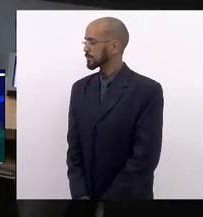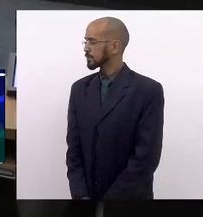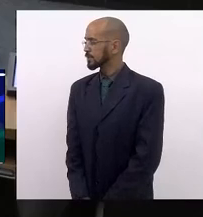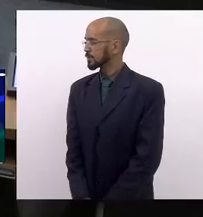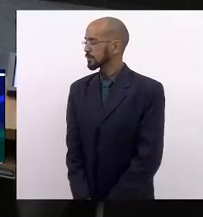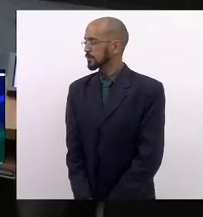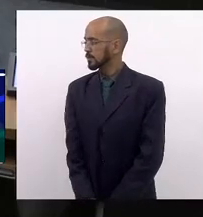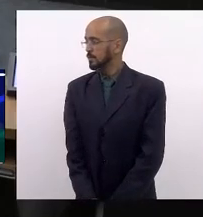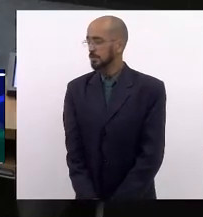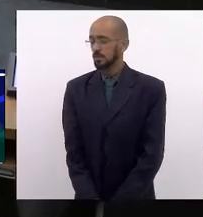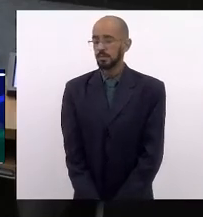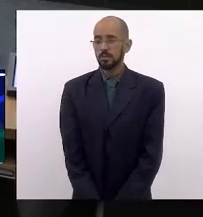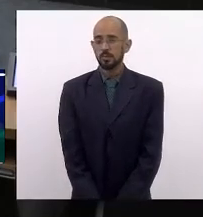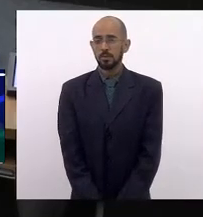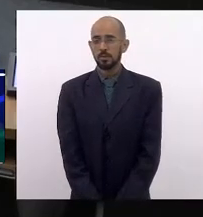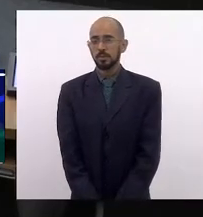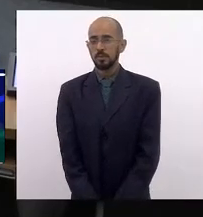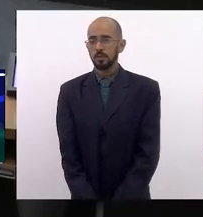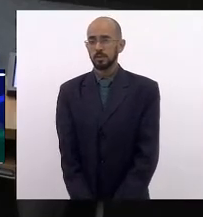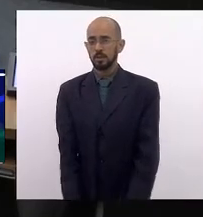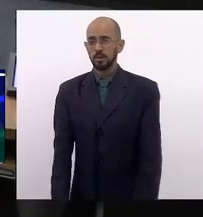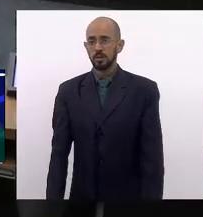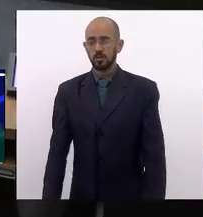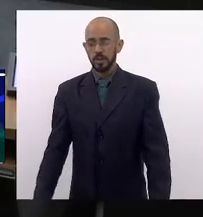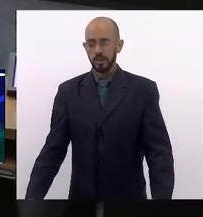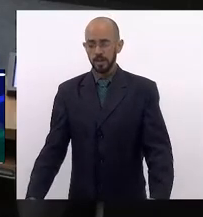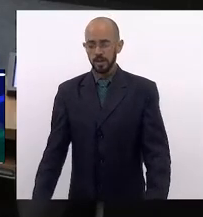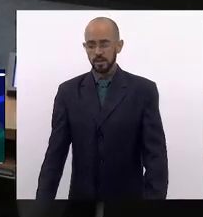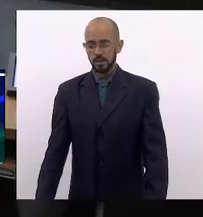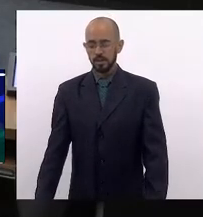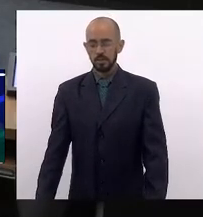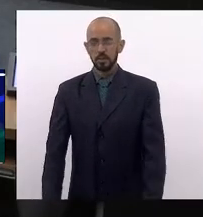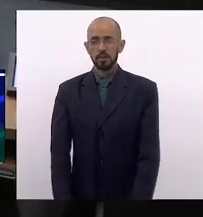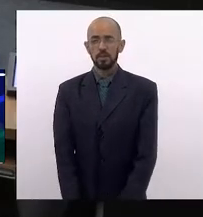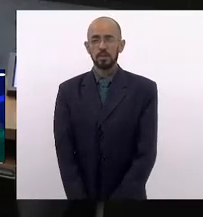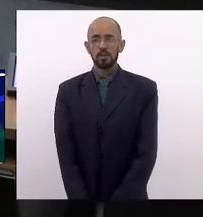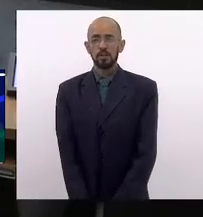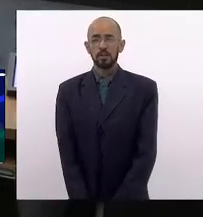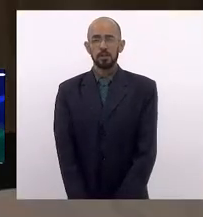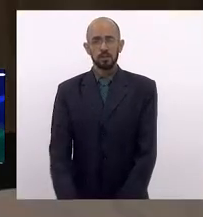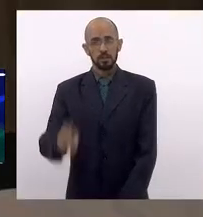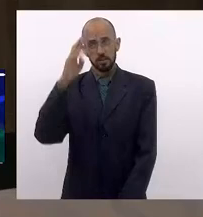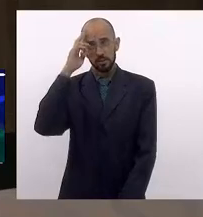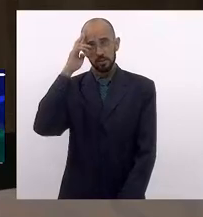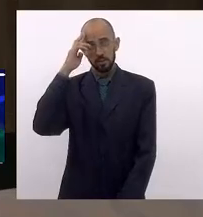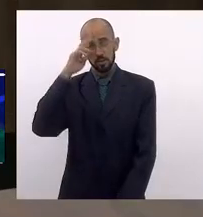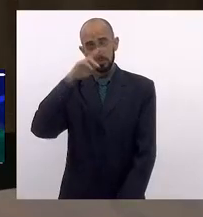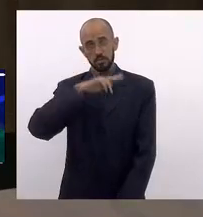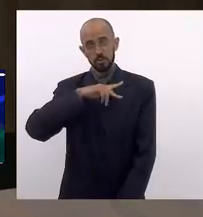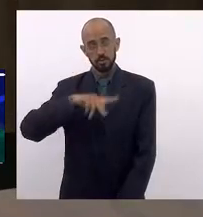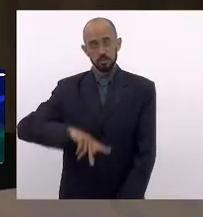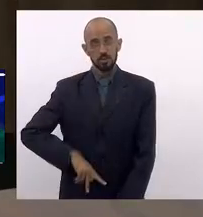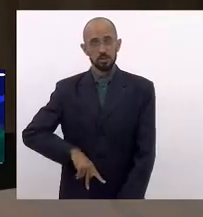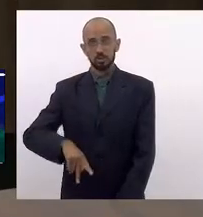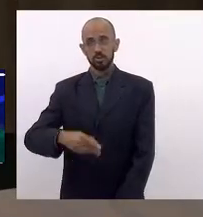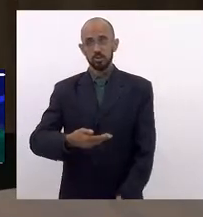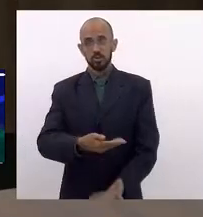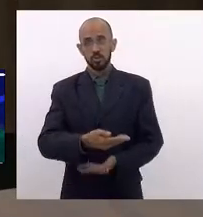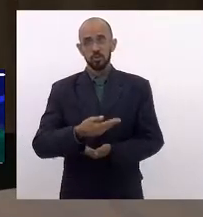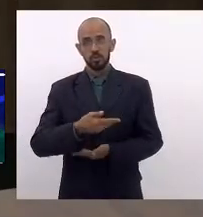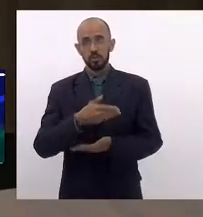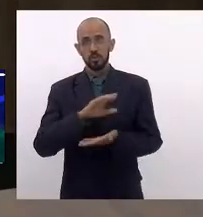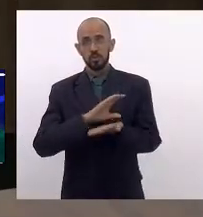e salve o monarca o nosso Baluarte sou presidente eu tô convidando